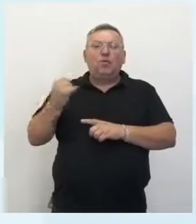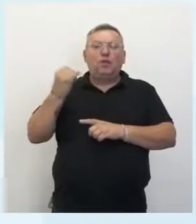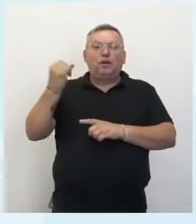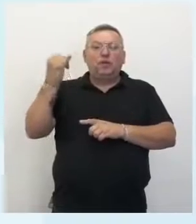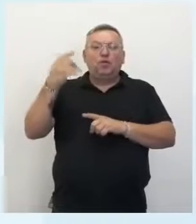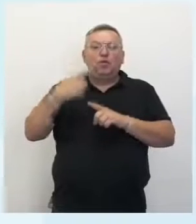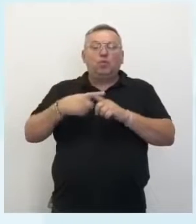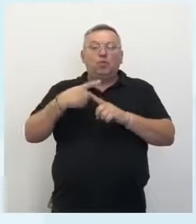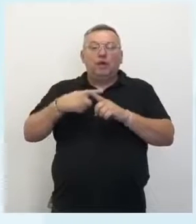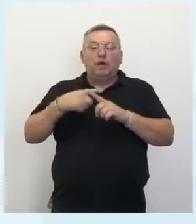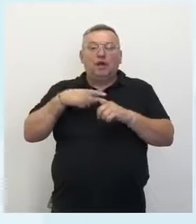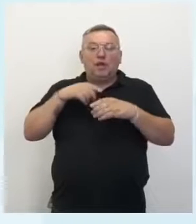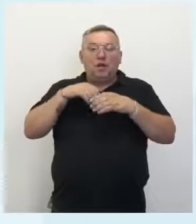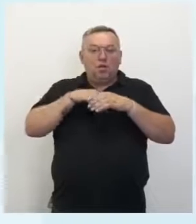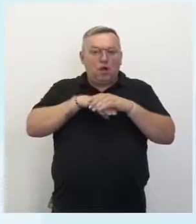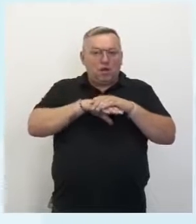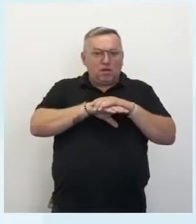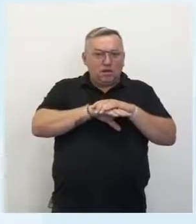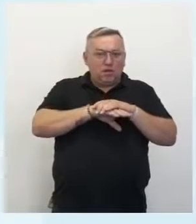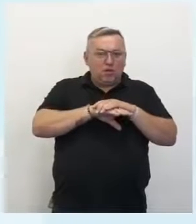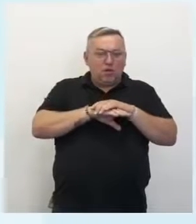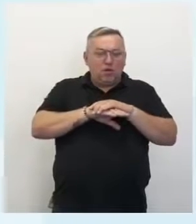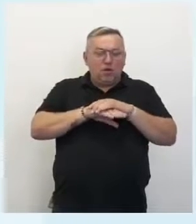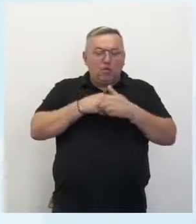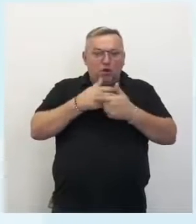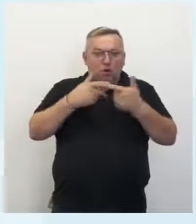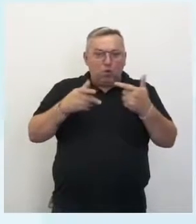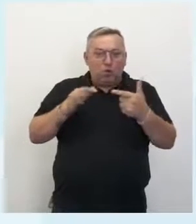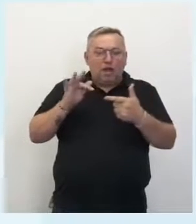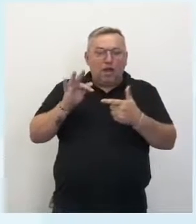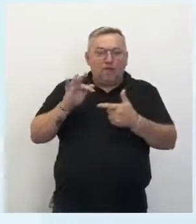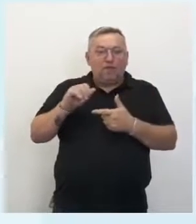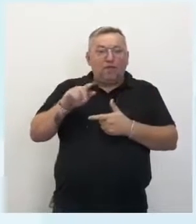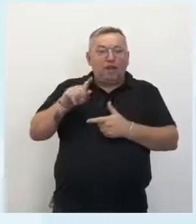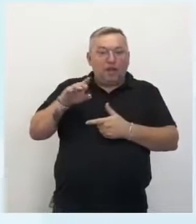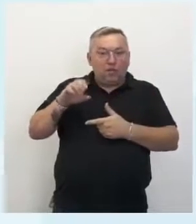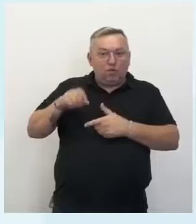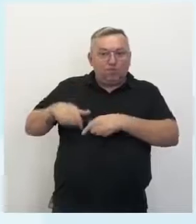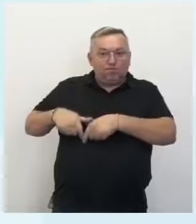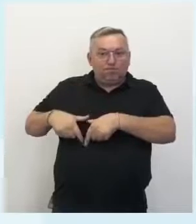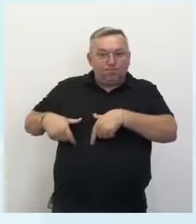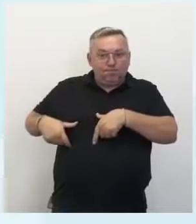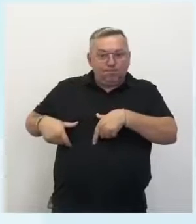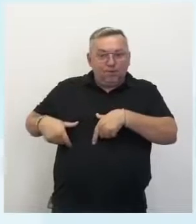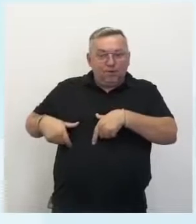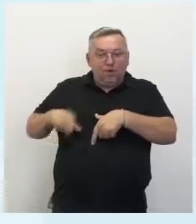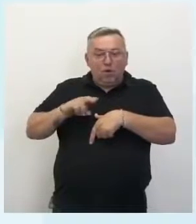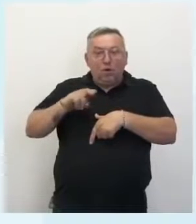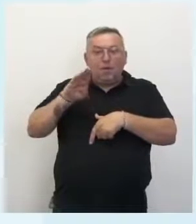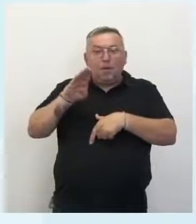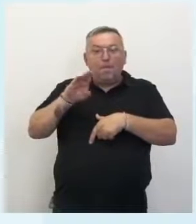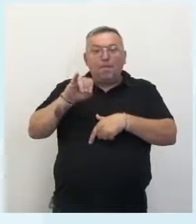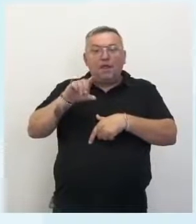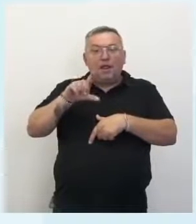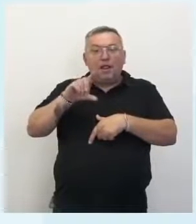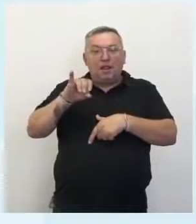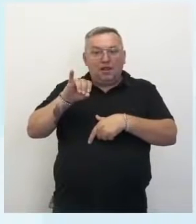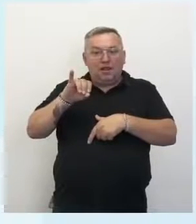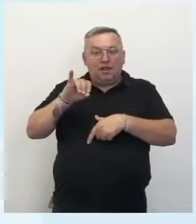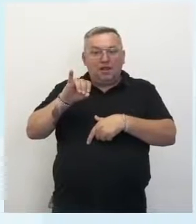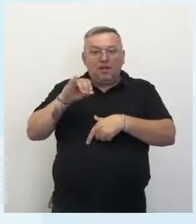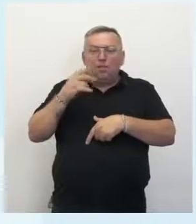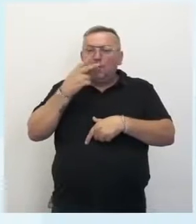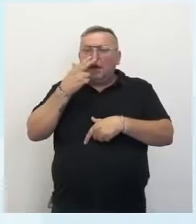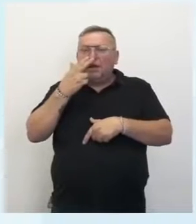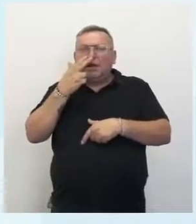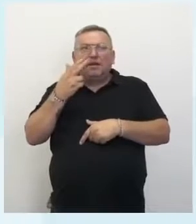Porque ela está guardando uma coisa que o fígado está excretando aqui, que é a bile. Essa bile é como se